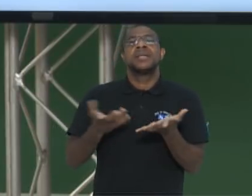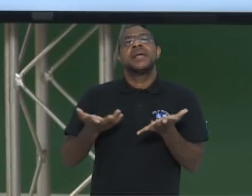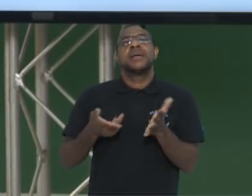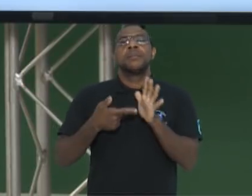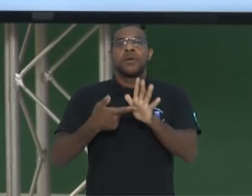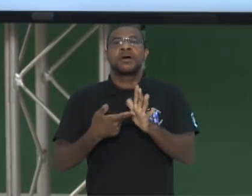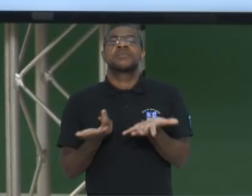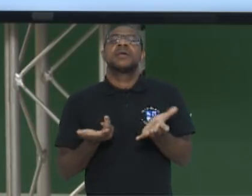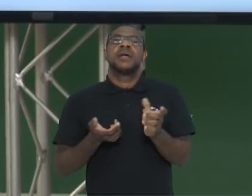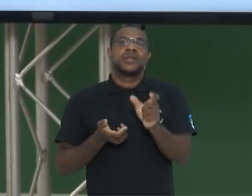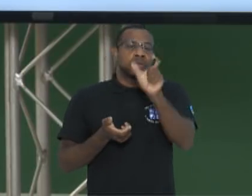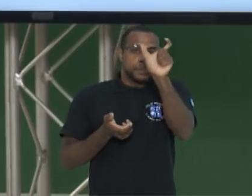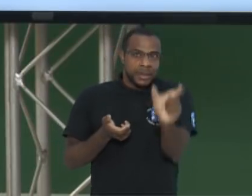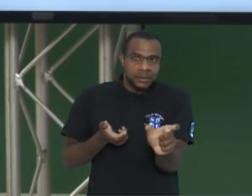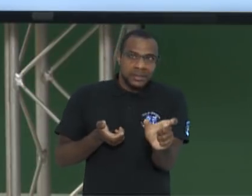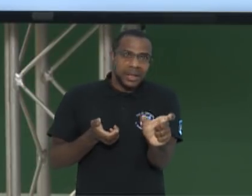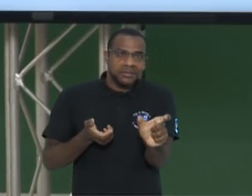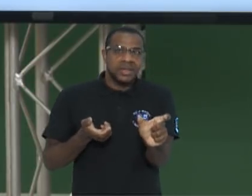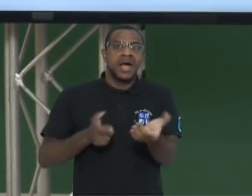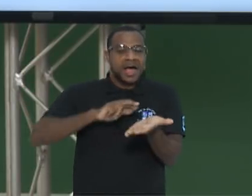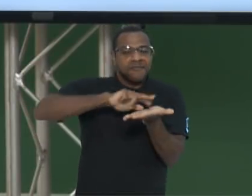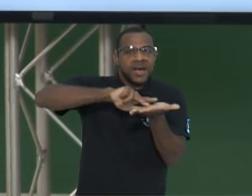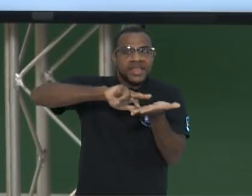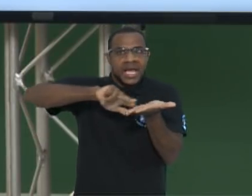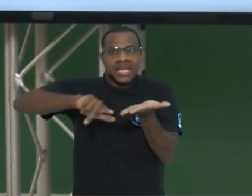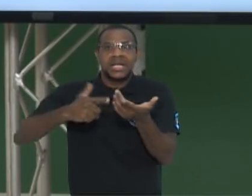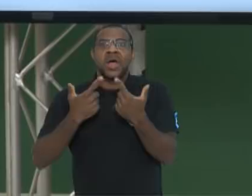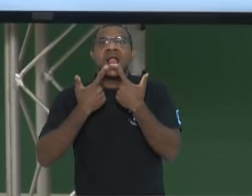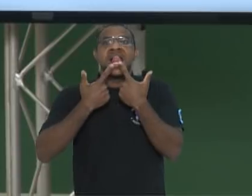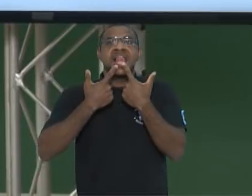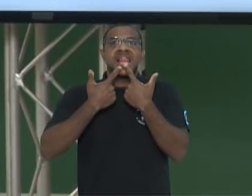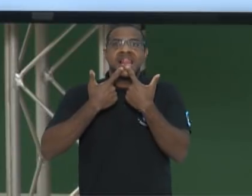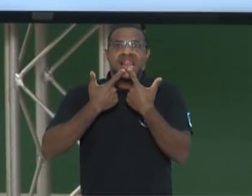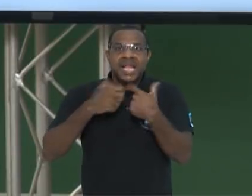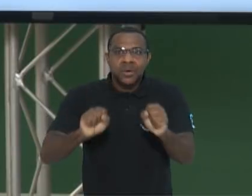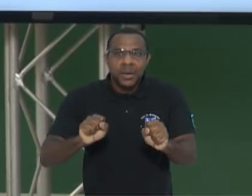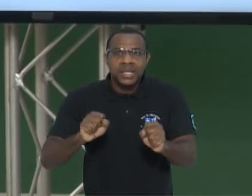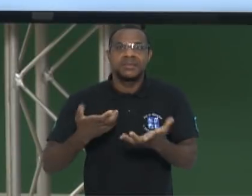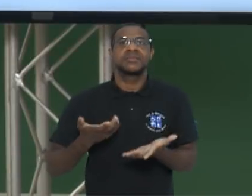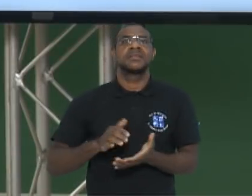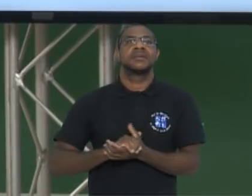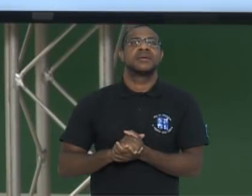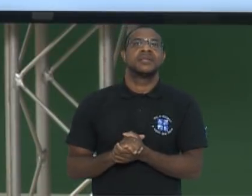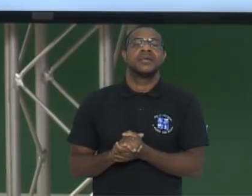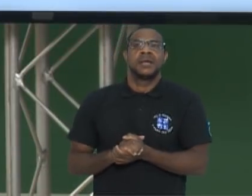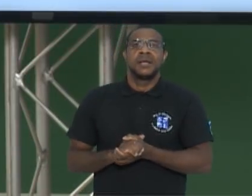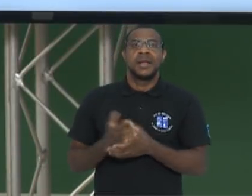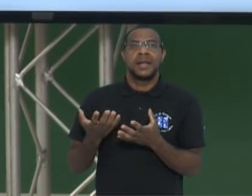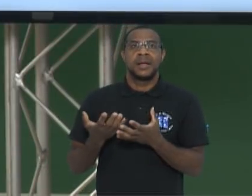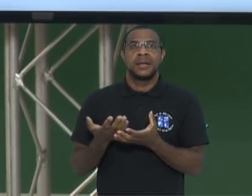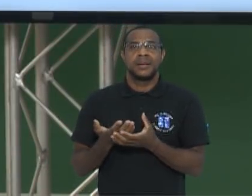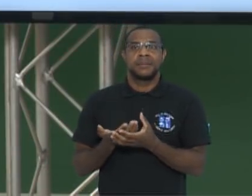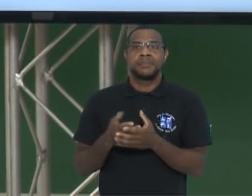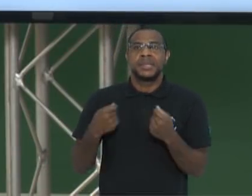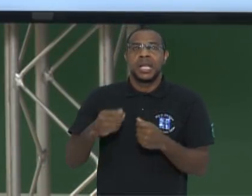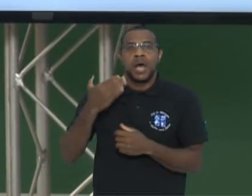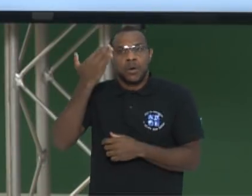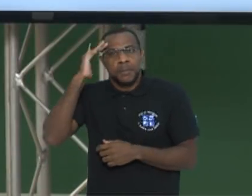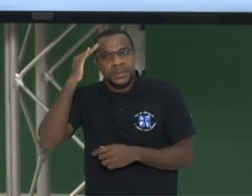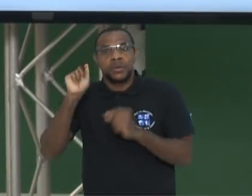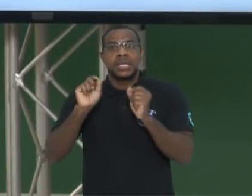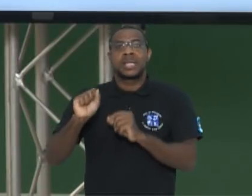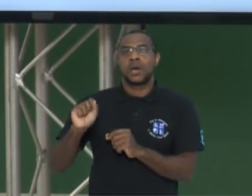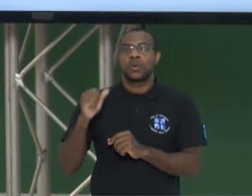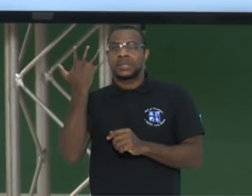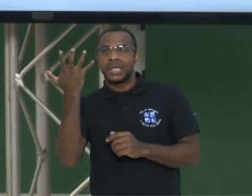as variações linguísticas que eles usam, geralmente é de acesso para o leitor, dá para compreender o que está acontecendo ali no